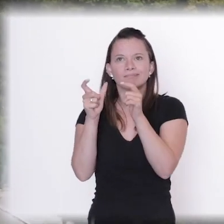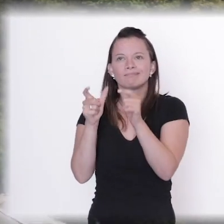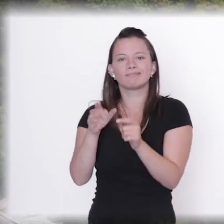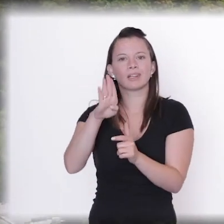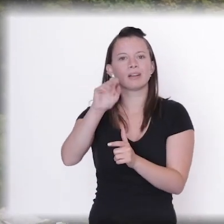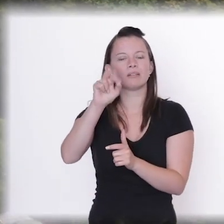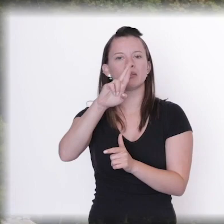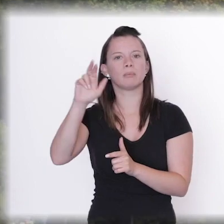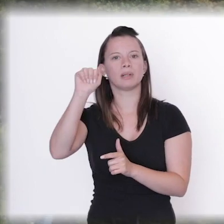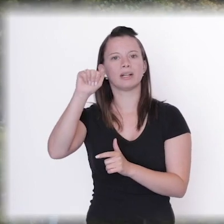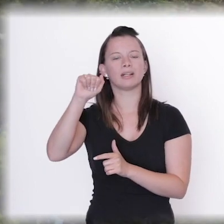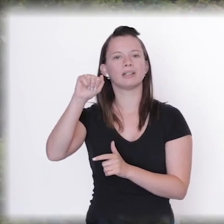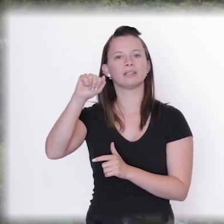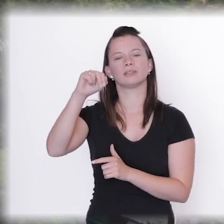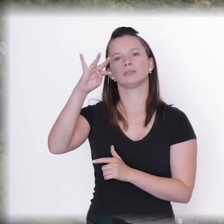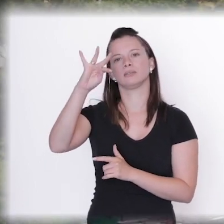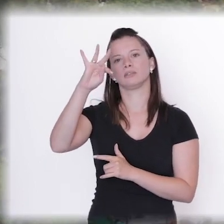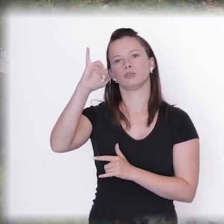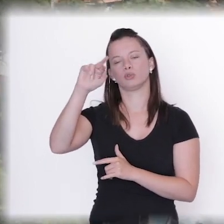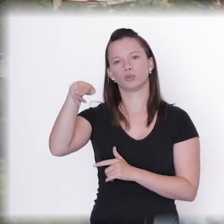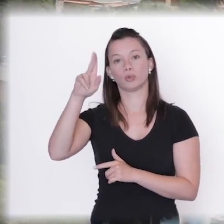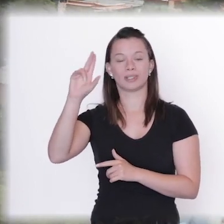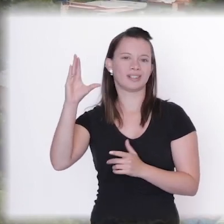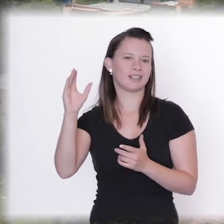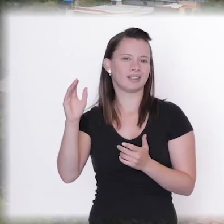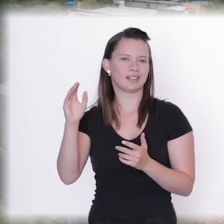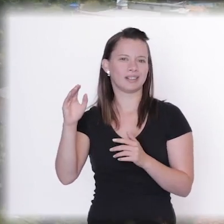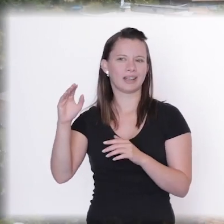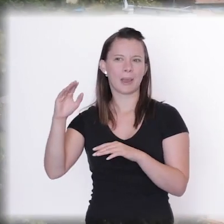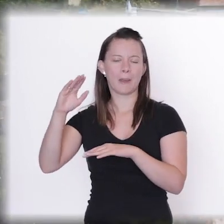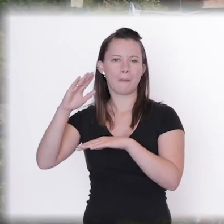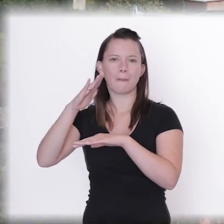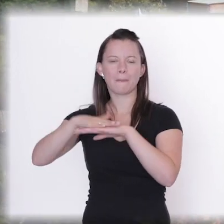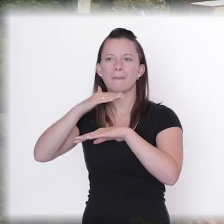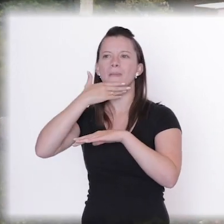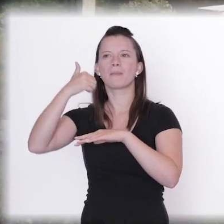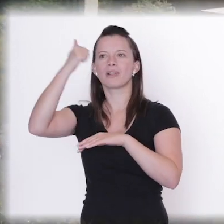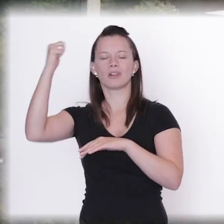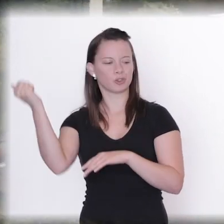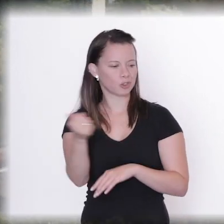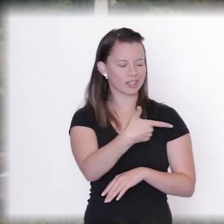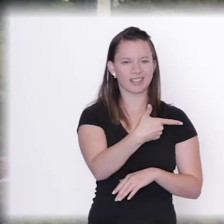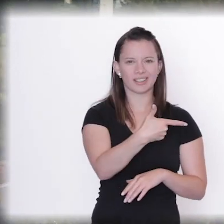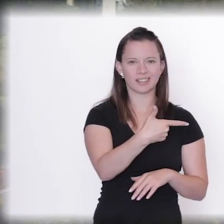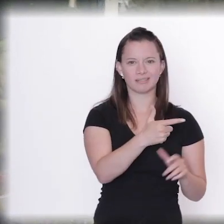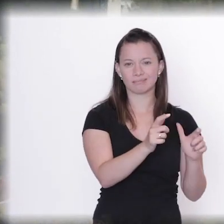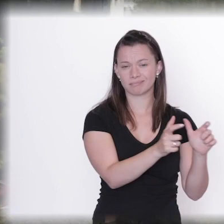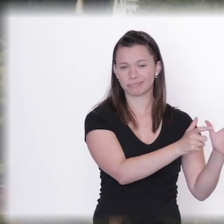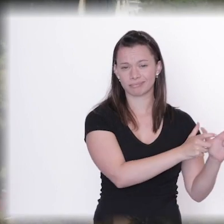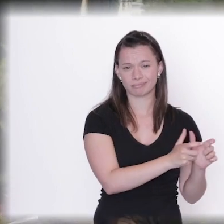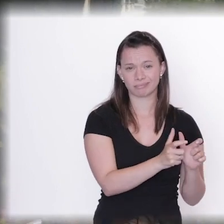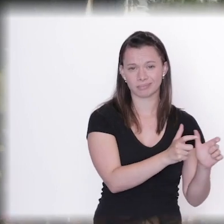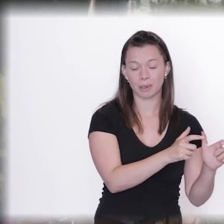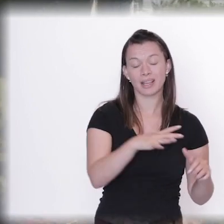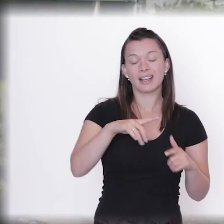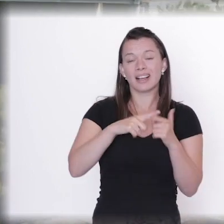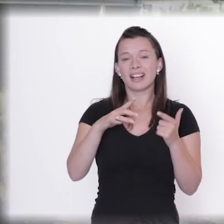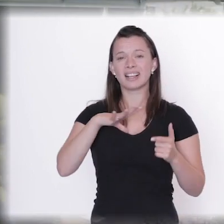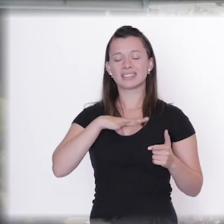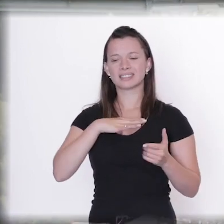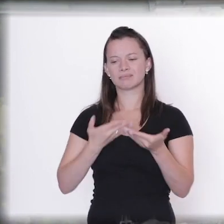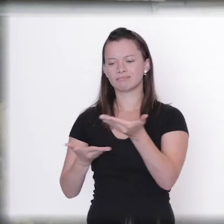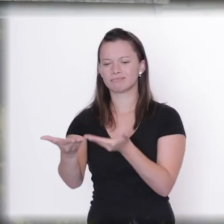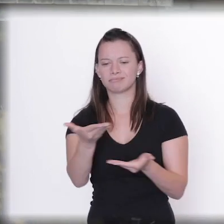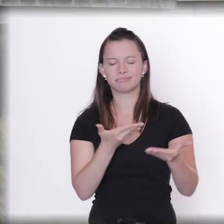mais urbe do que a Maré ou do que a Rocinha. Mas a cidade não é só isso. A cidade também é polis. A cidade é a convivência. A cidade é a construção